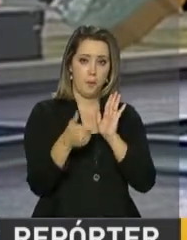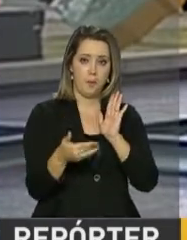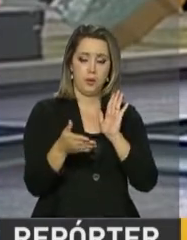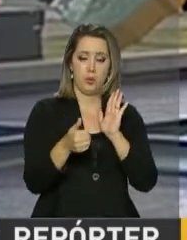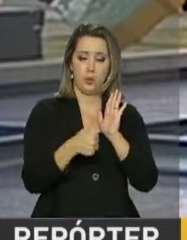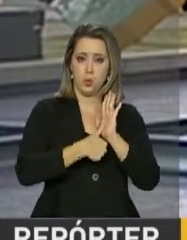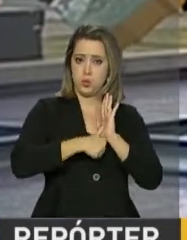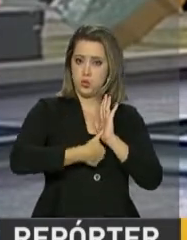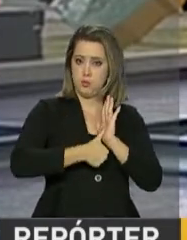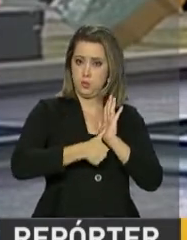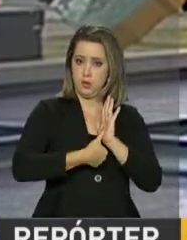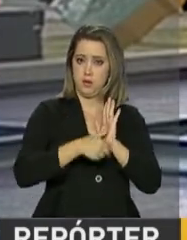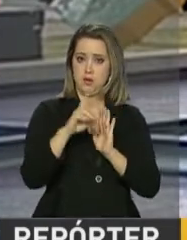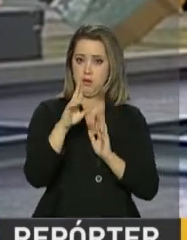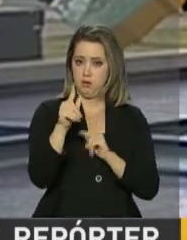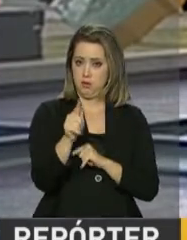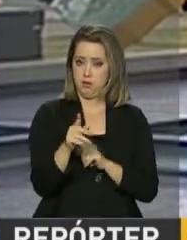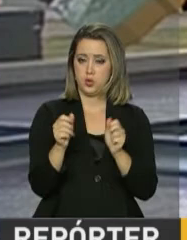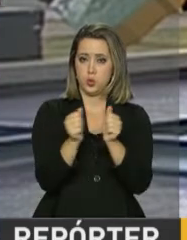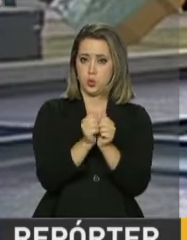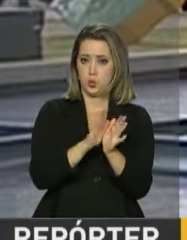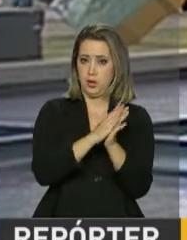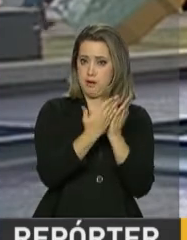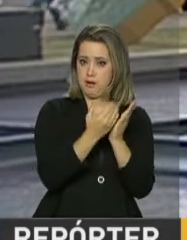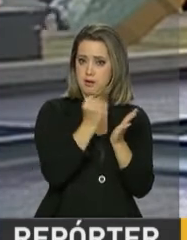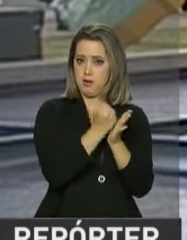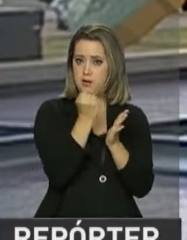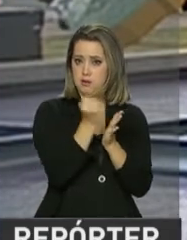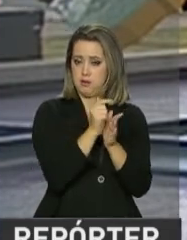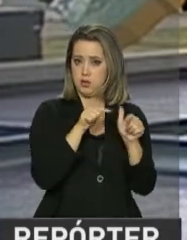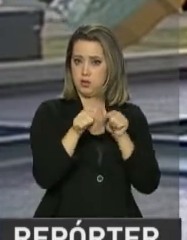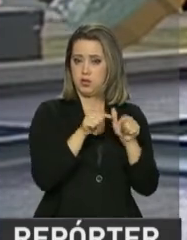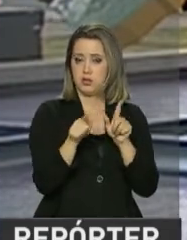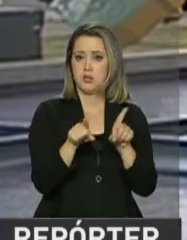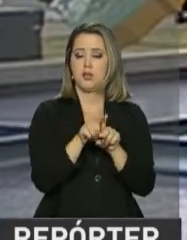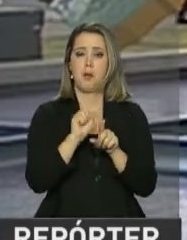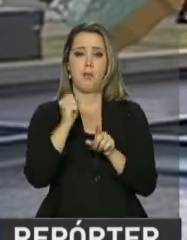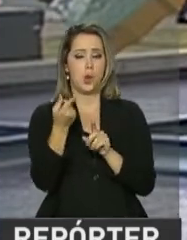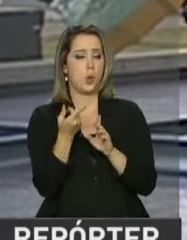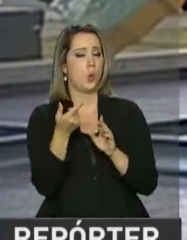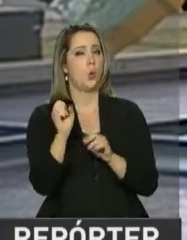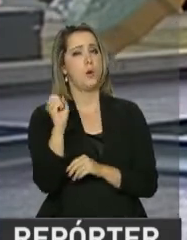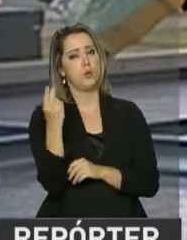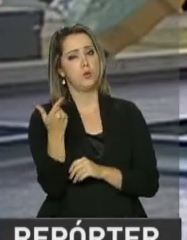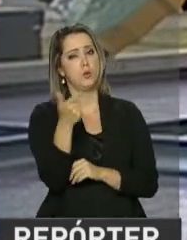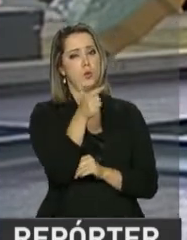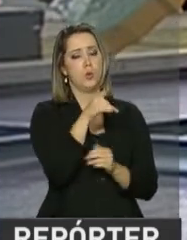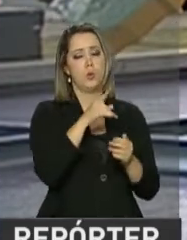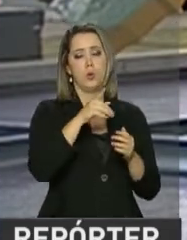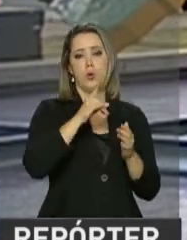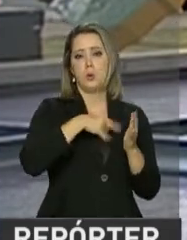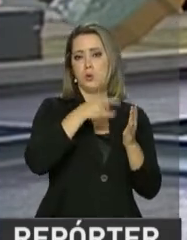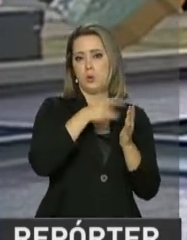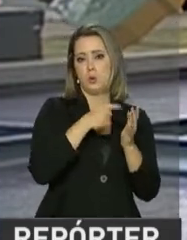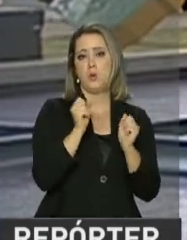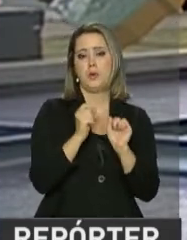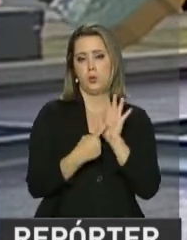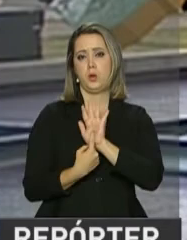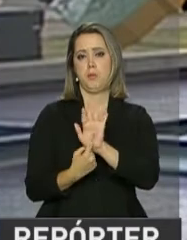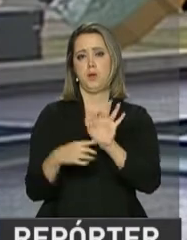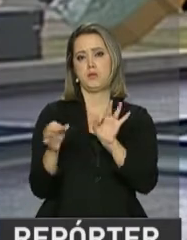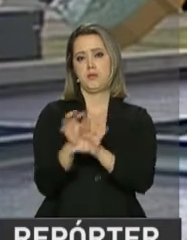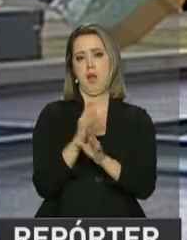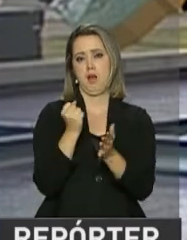pessoal mas a carteira de trabalho e um termo de rescisão de contrato agora outro que possa comprovar o fim do vínculo